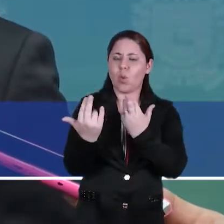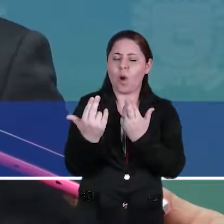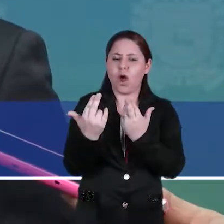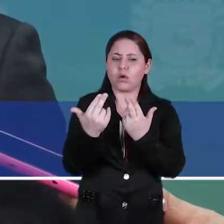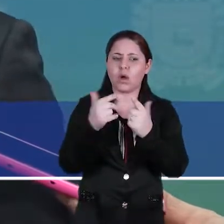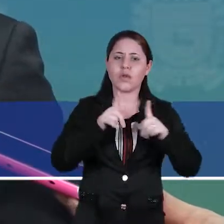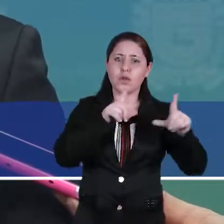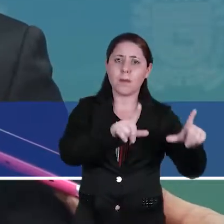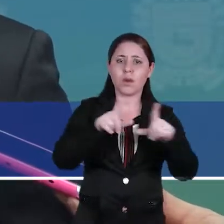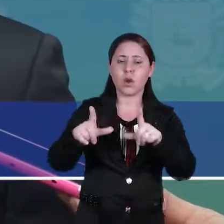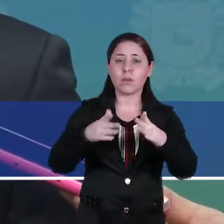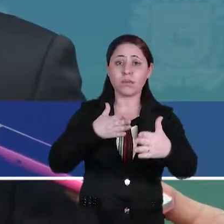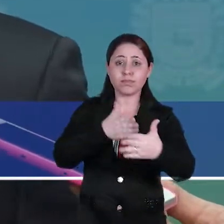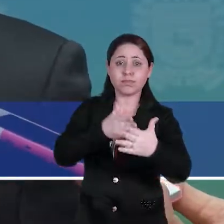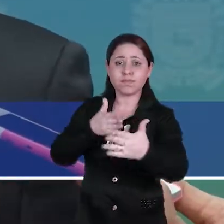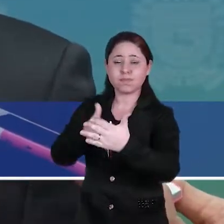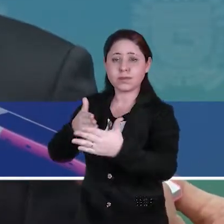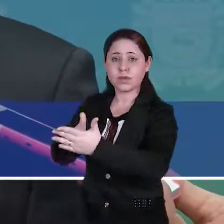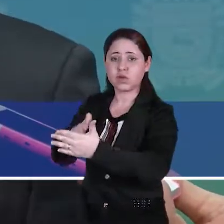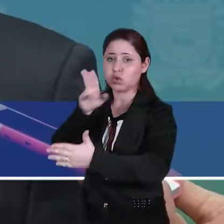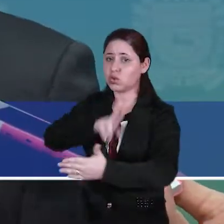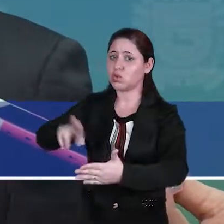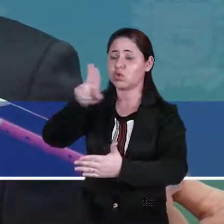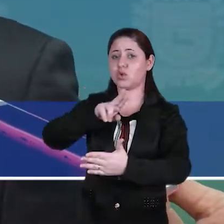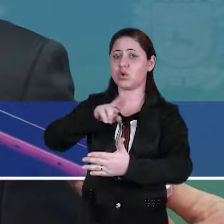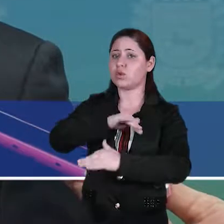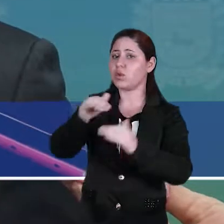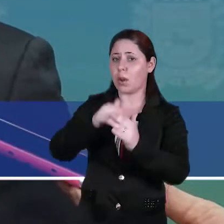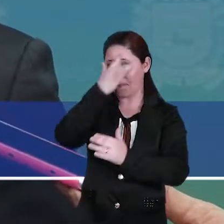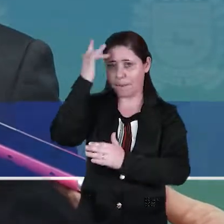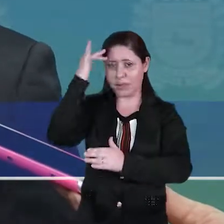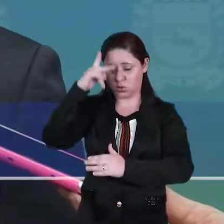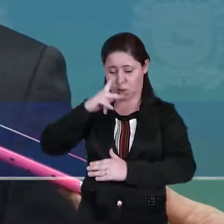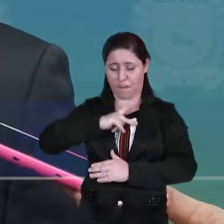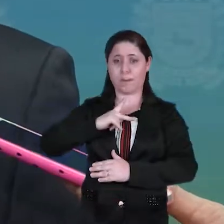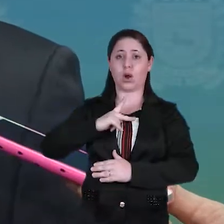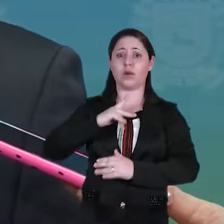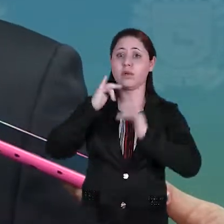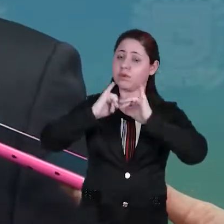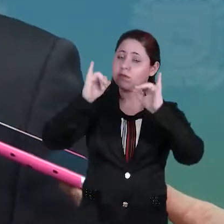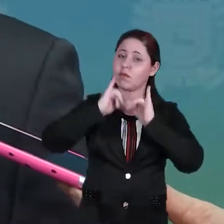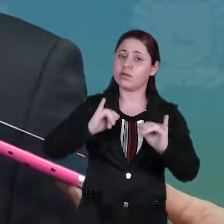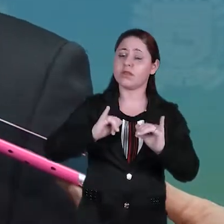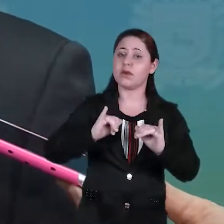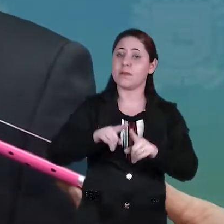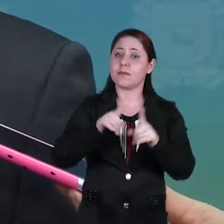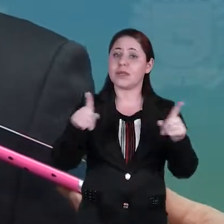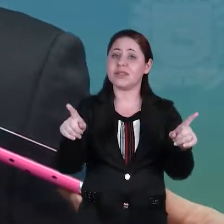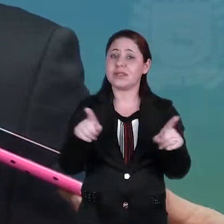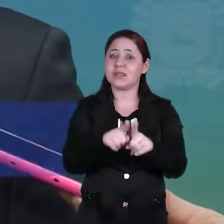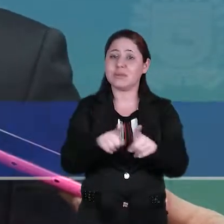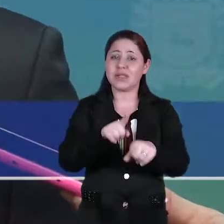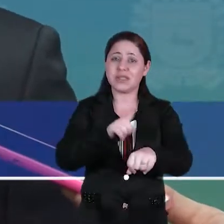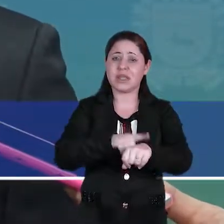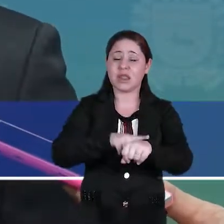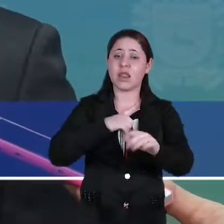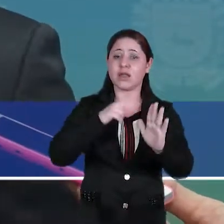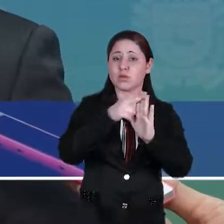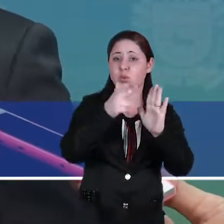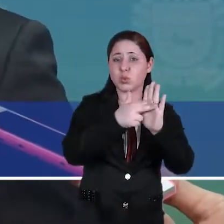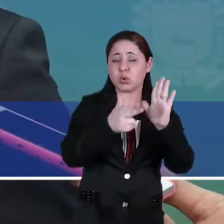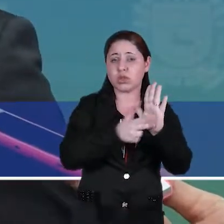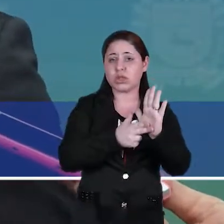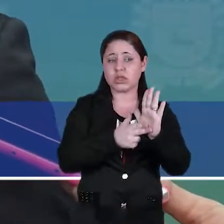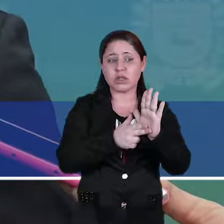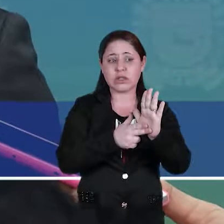diploma que veio estabelecer limites de atuação e garantias principalmente para os titulares dos dados, que são as pessoas. Mas, ao mesmo tempo, ela